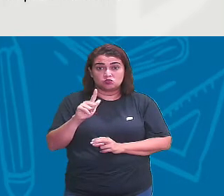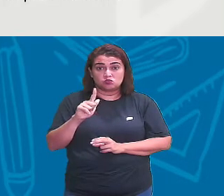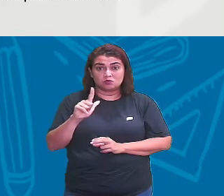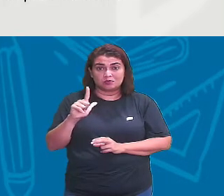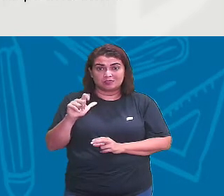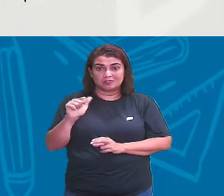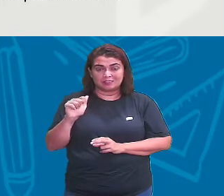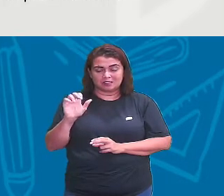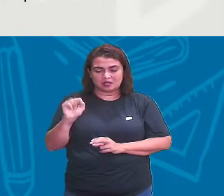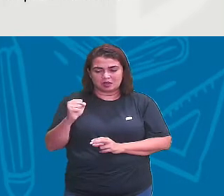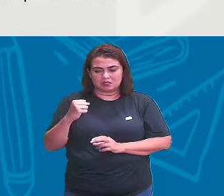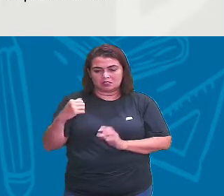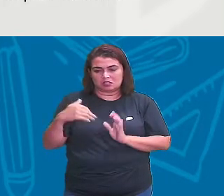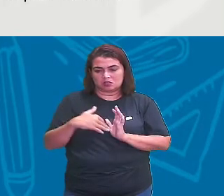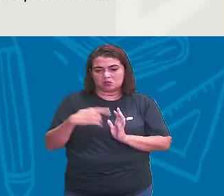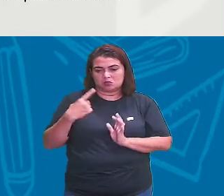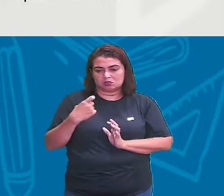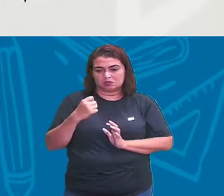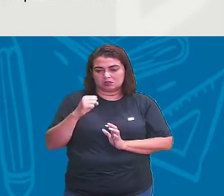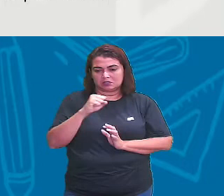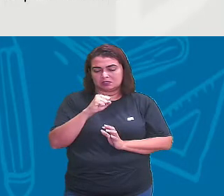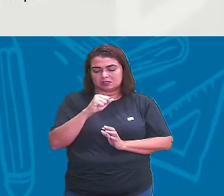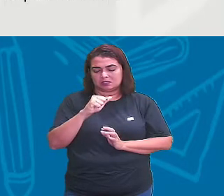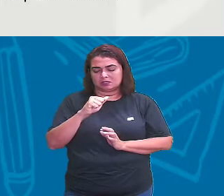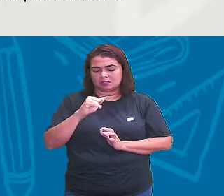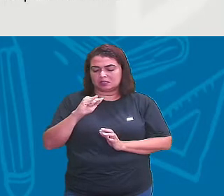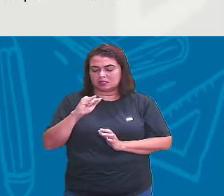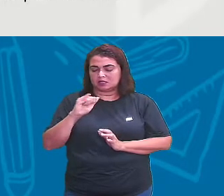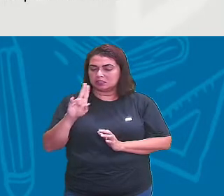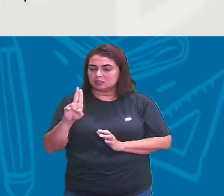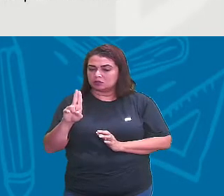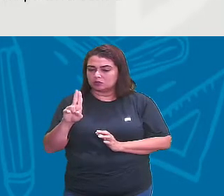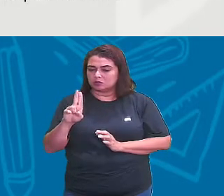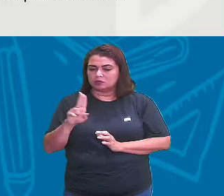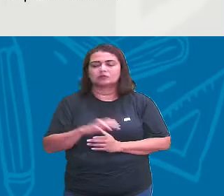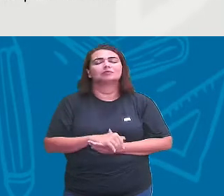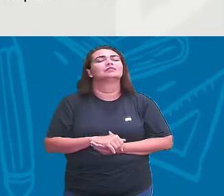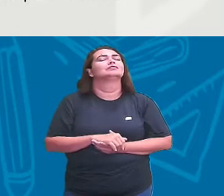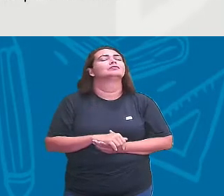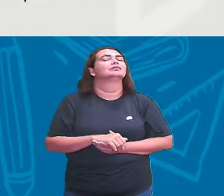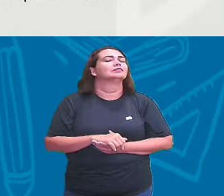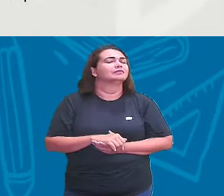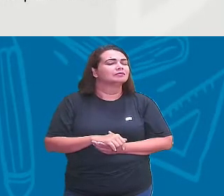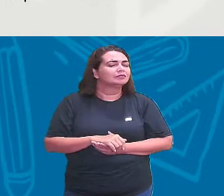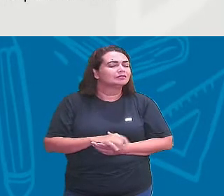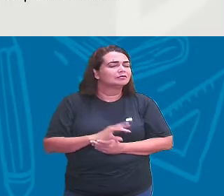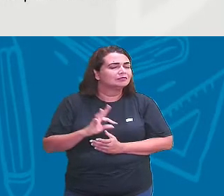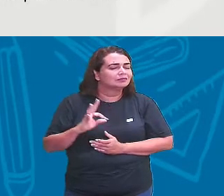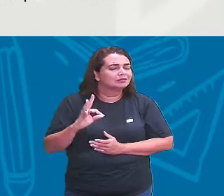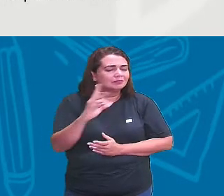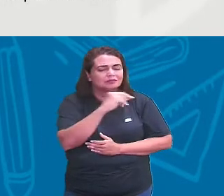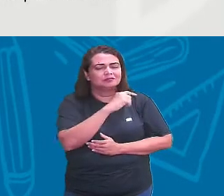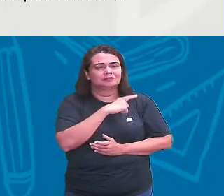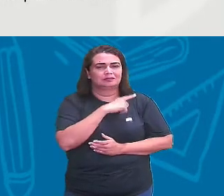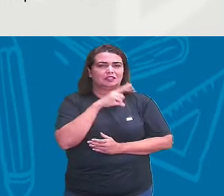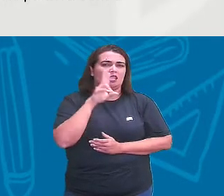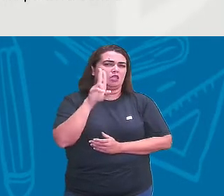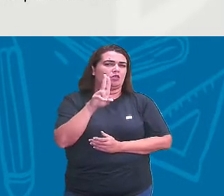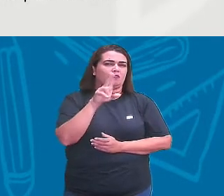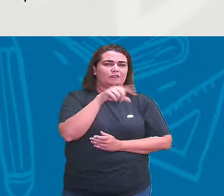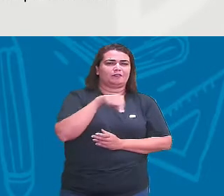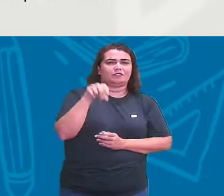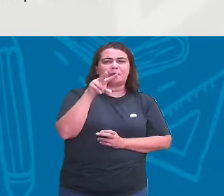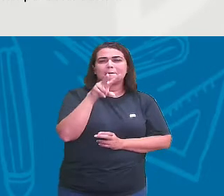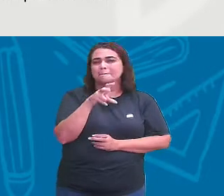palavrinha, saiu, tá certo? Então, todas essas palavras, ela tem uma letra U. E